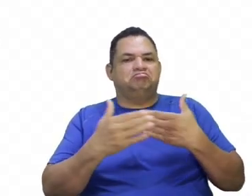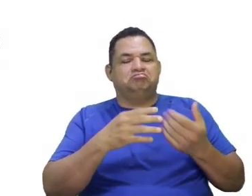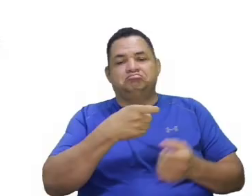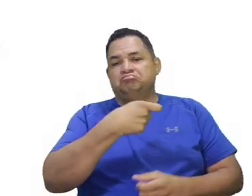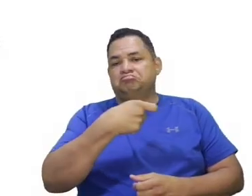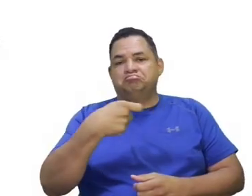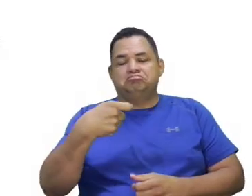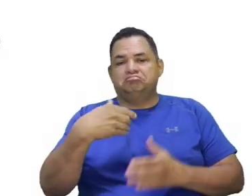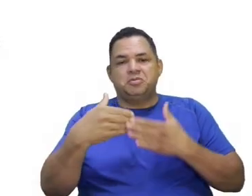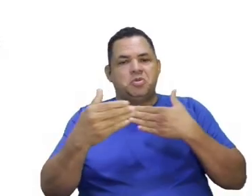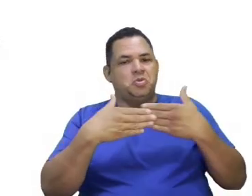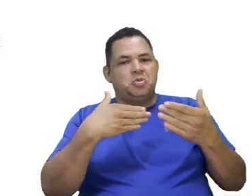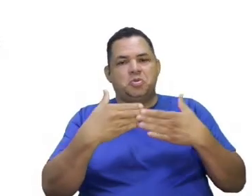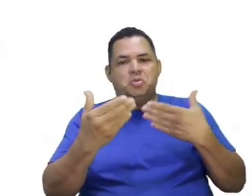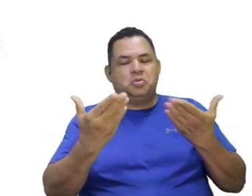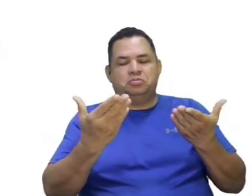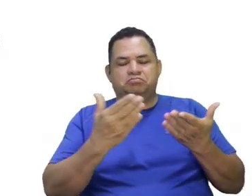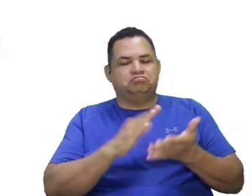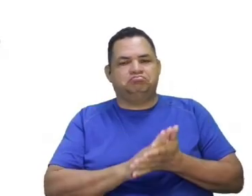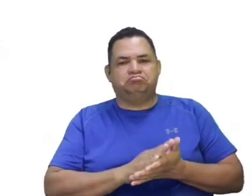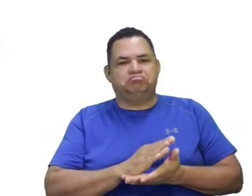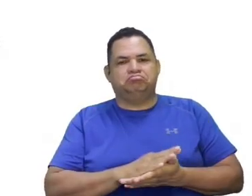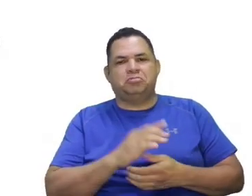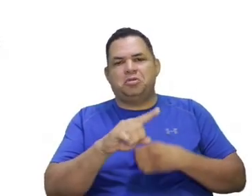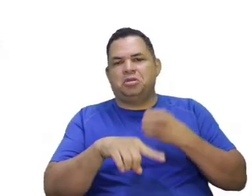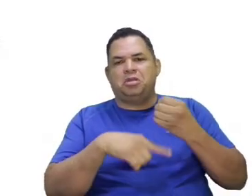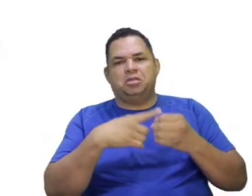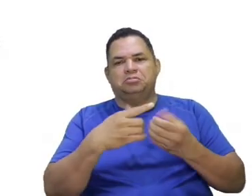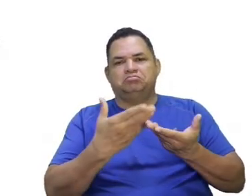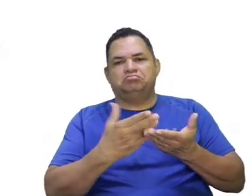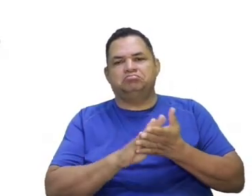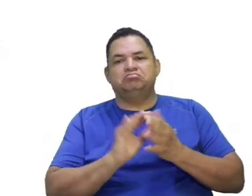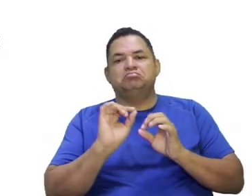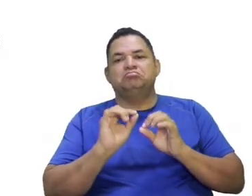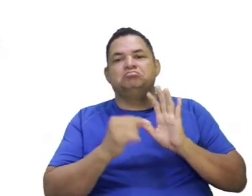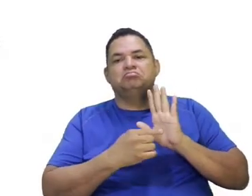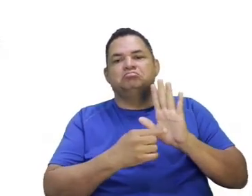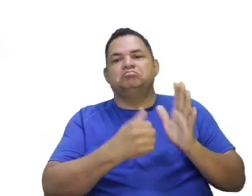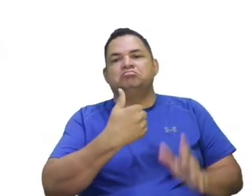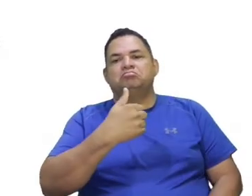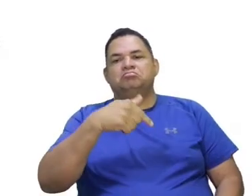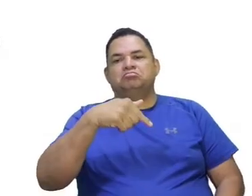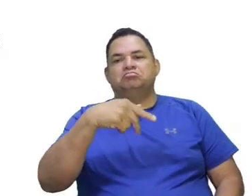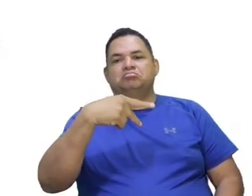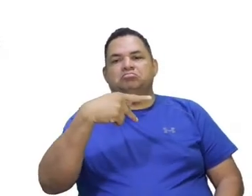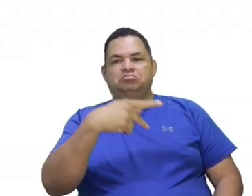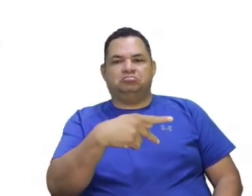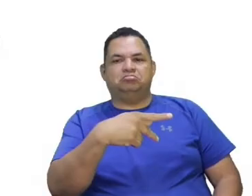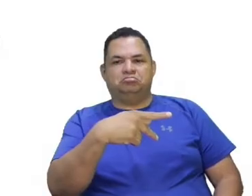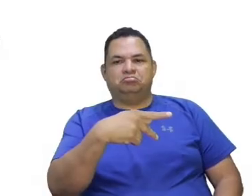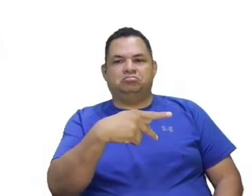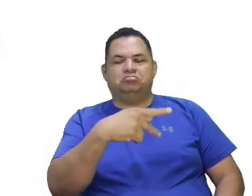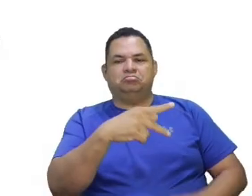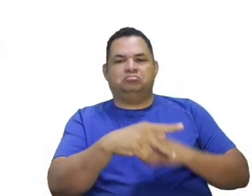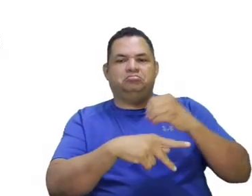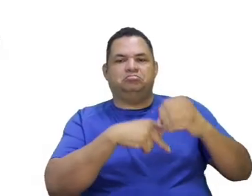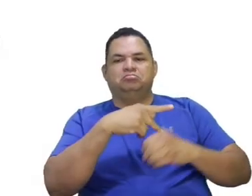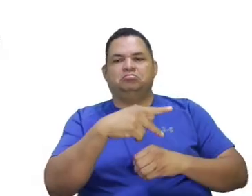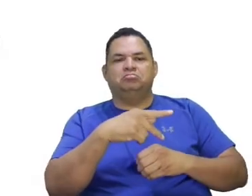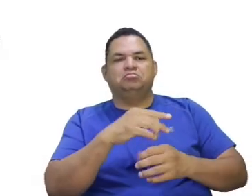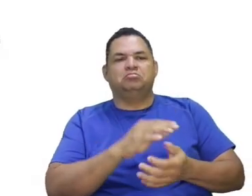átomo X, ou seja, um átomo genérico, qualquer átomo, que apresenta 17